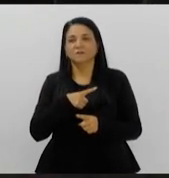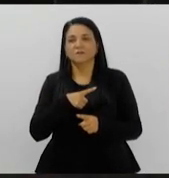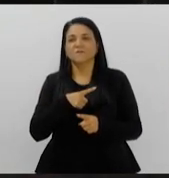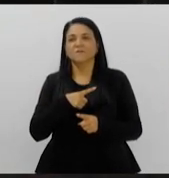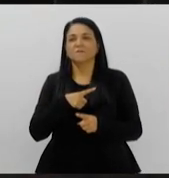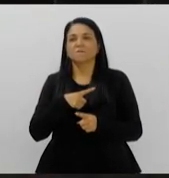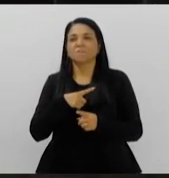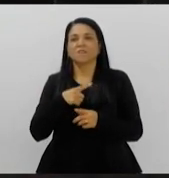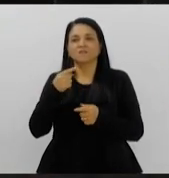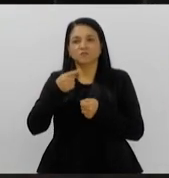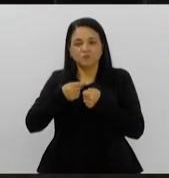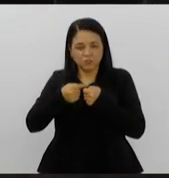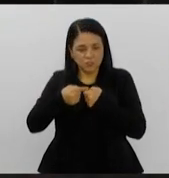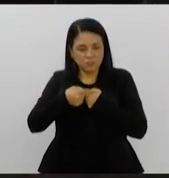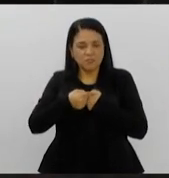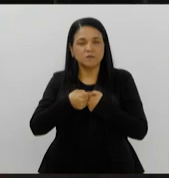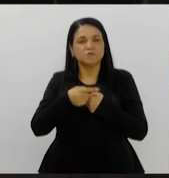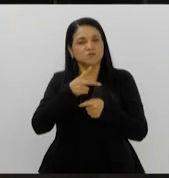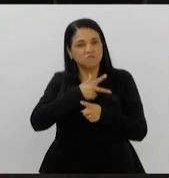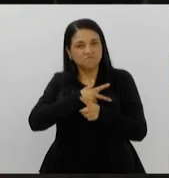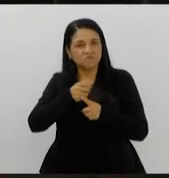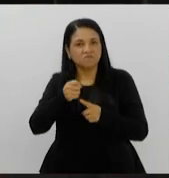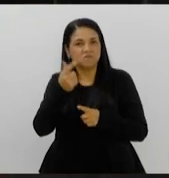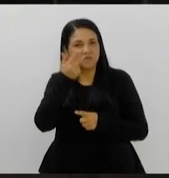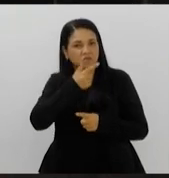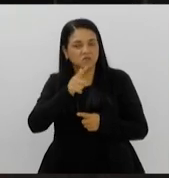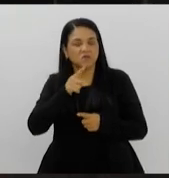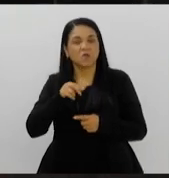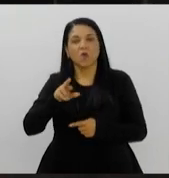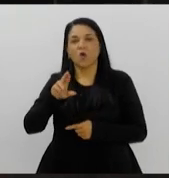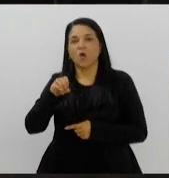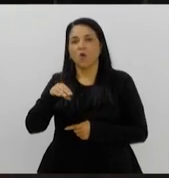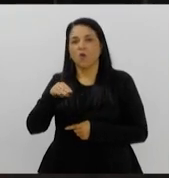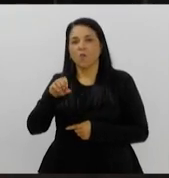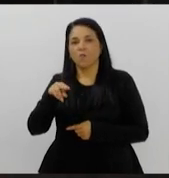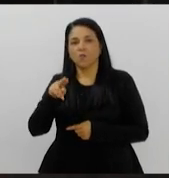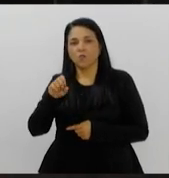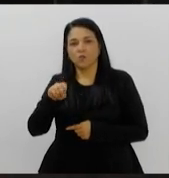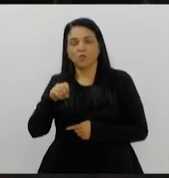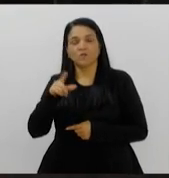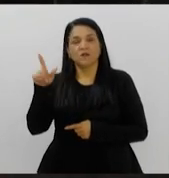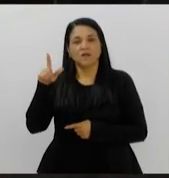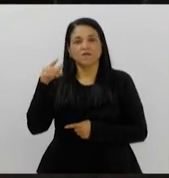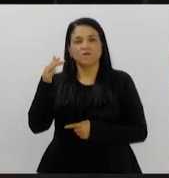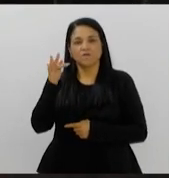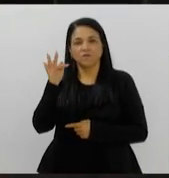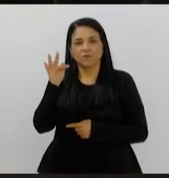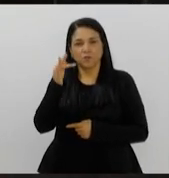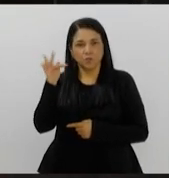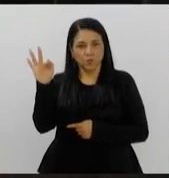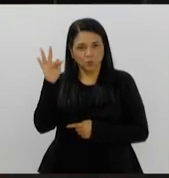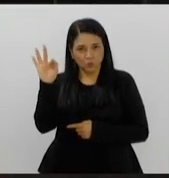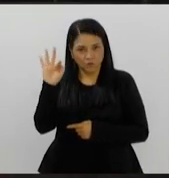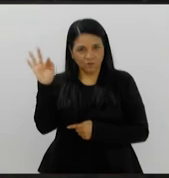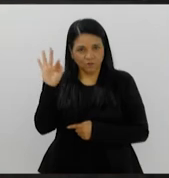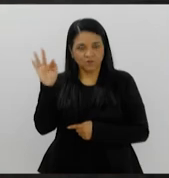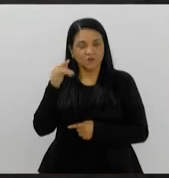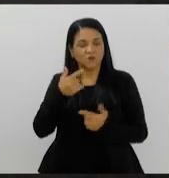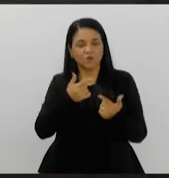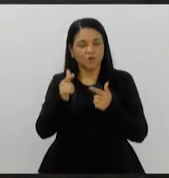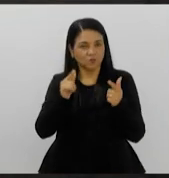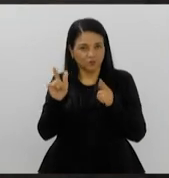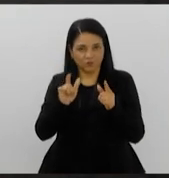nos municípios que foram eleitos, o Rômulo lá em Friburgo e tantos outros. Que Deus